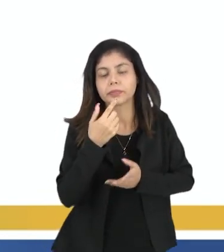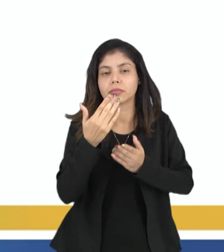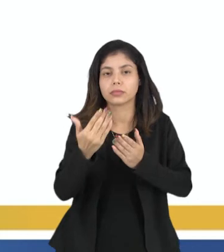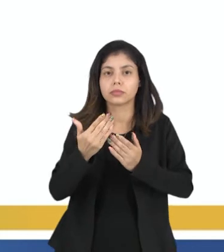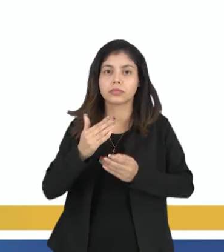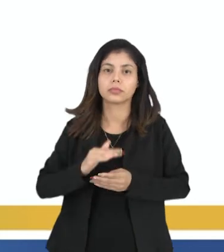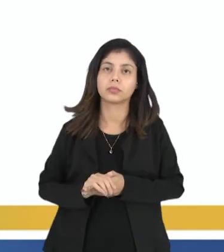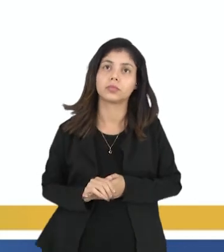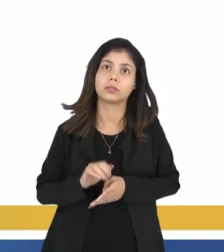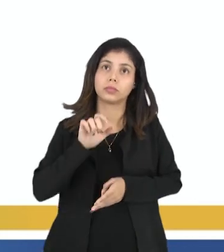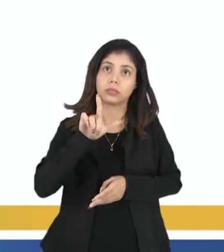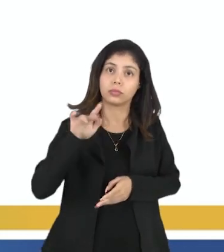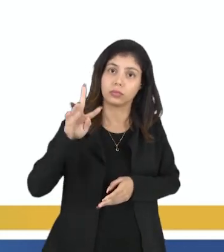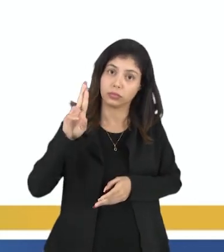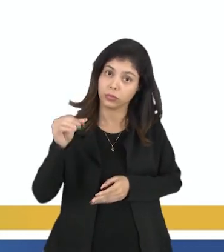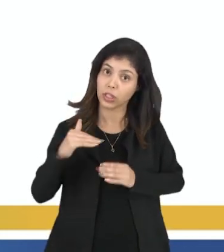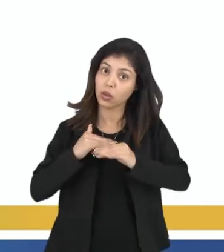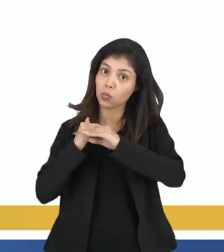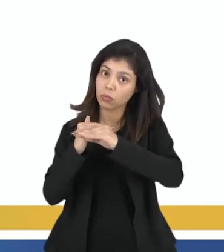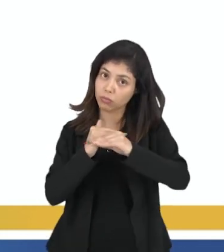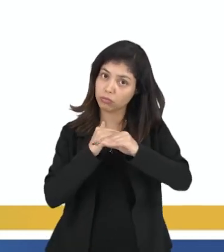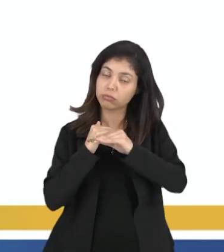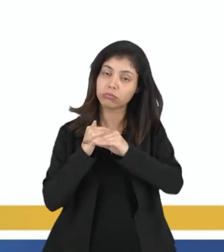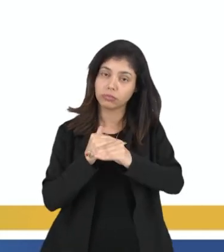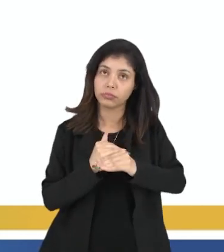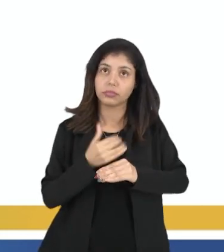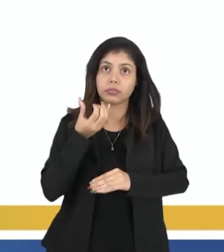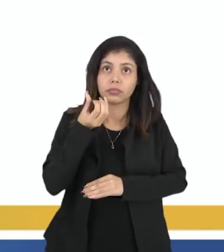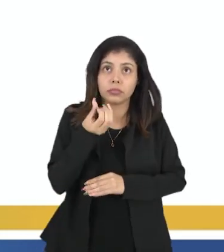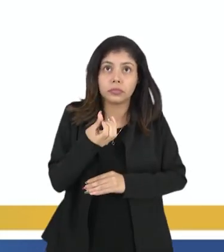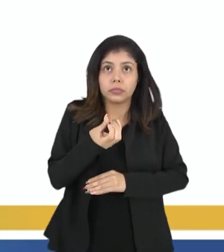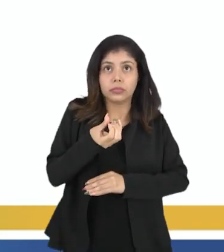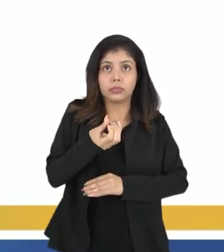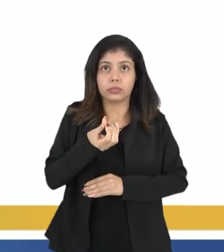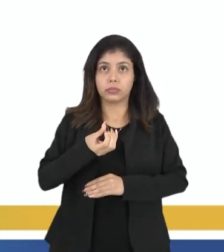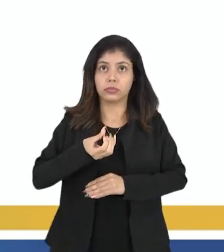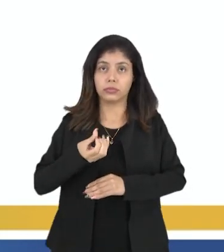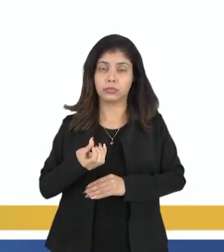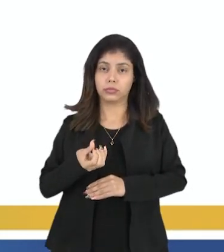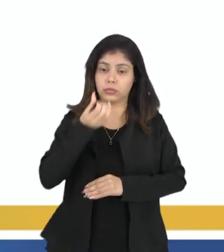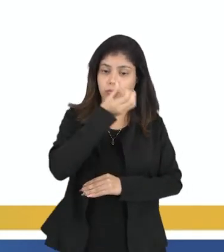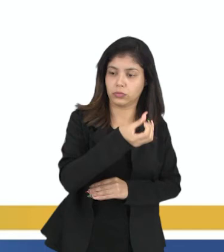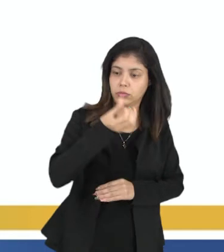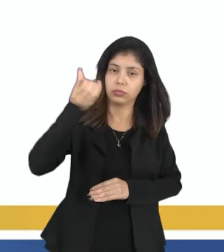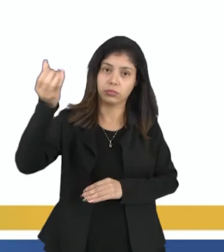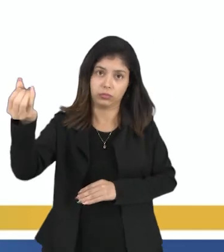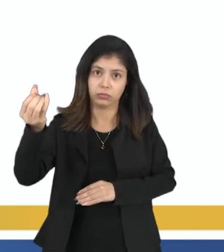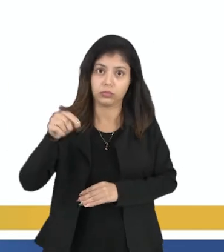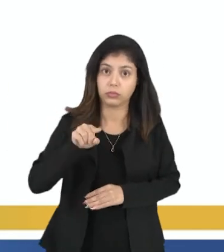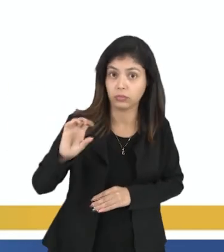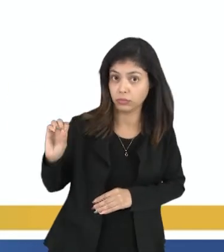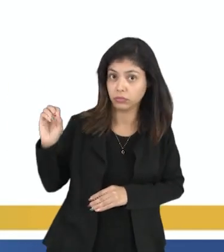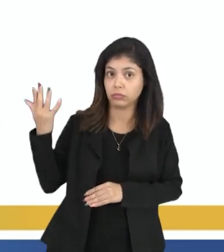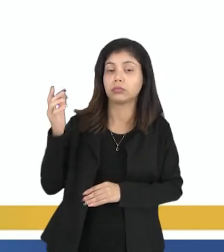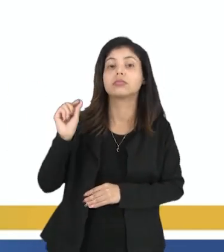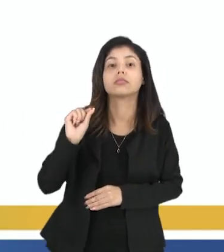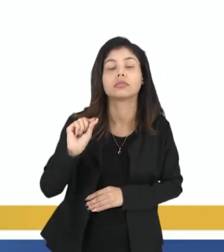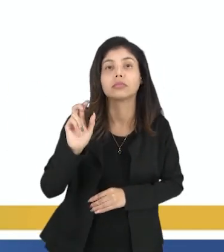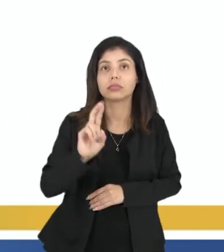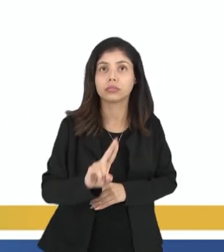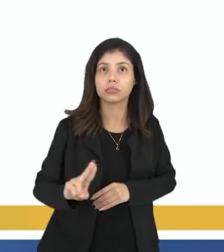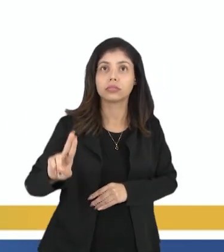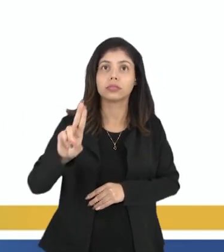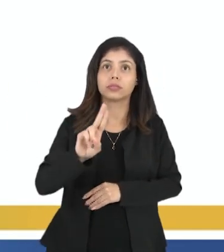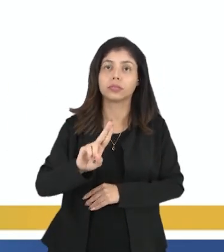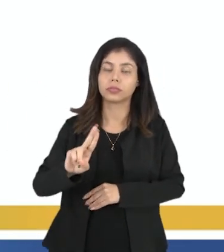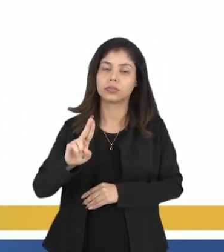é os lados iguais 6 cm e 6 cm Então nesse caso nós vamos utilizar